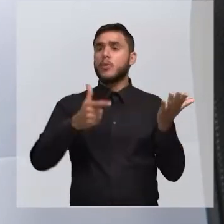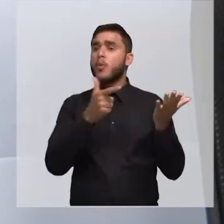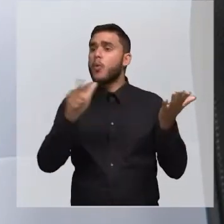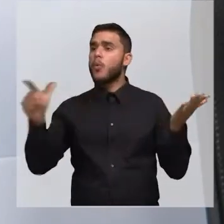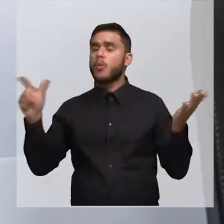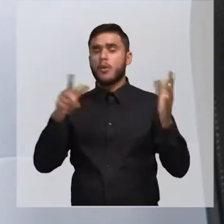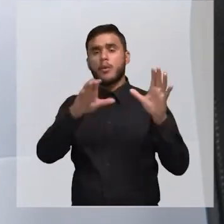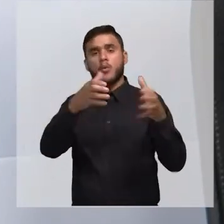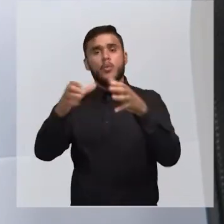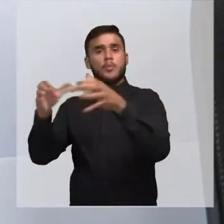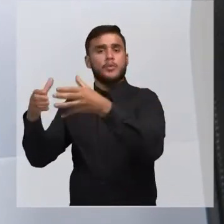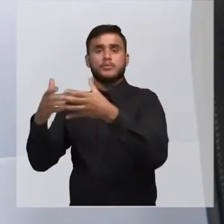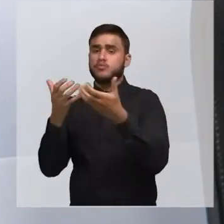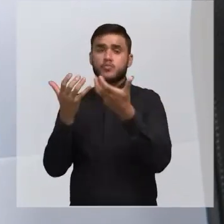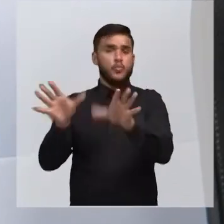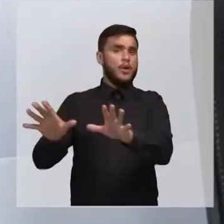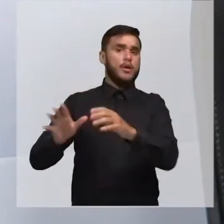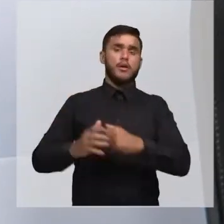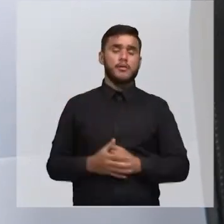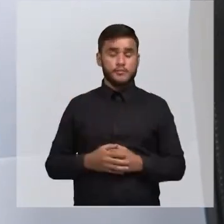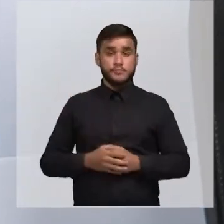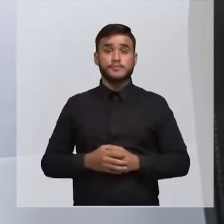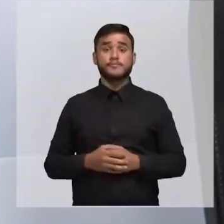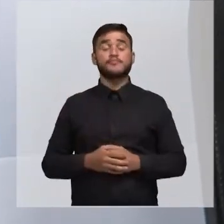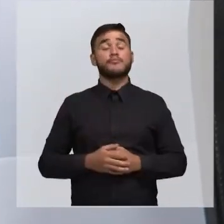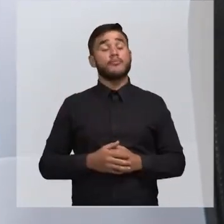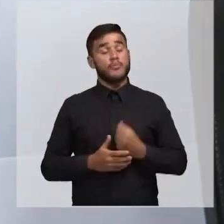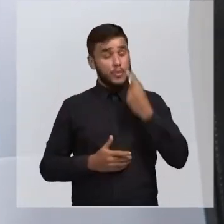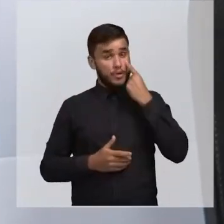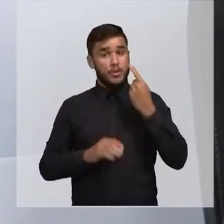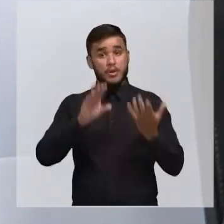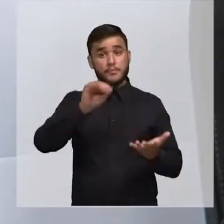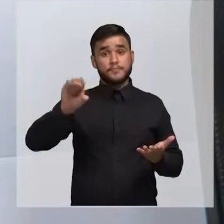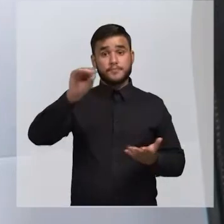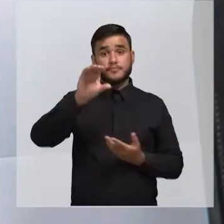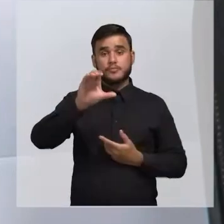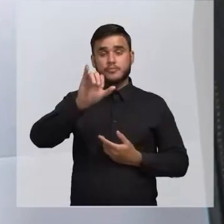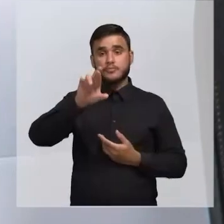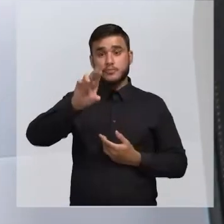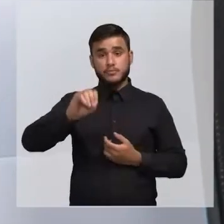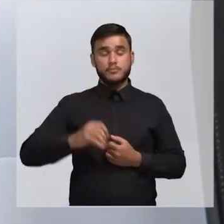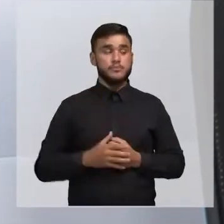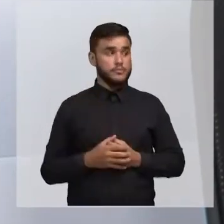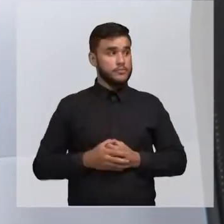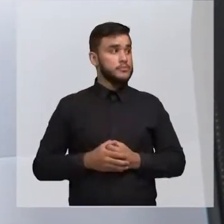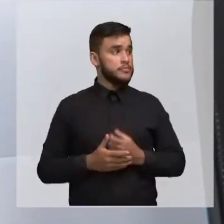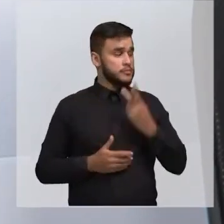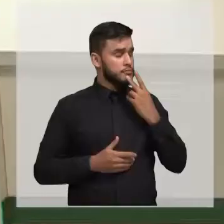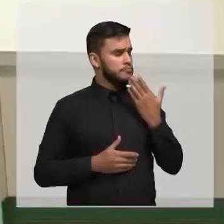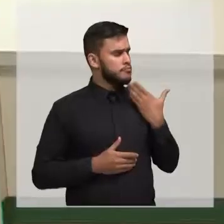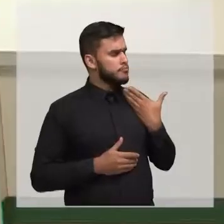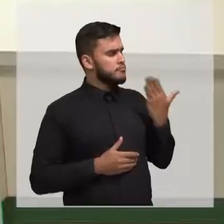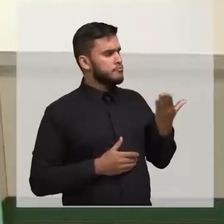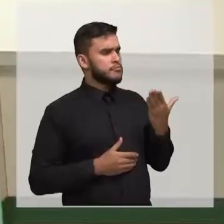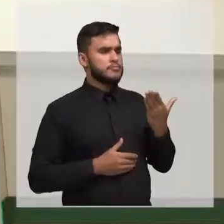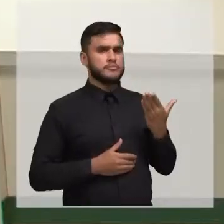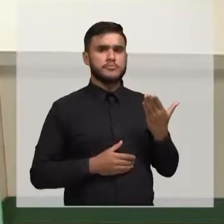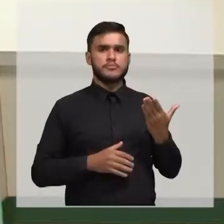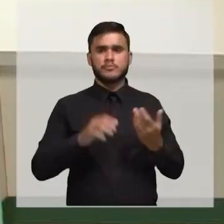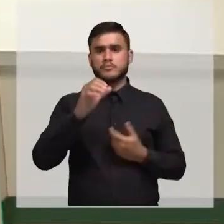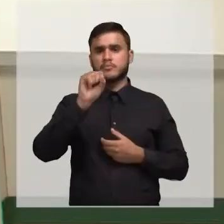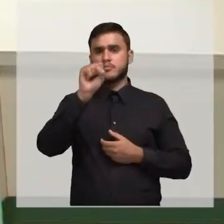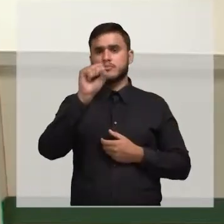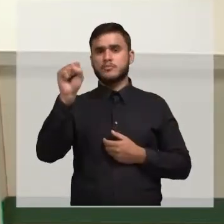outros partidos. Aí você tem um Ciro Gomes, que na minha avaliação... Mas só um instantinho, se o Bolsonaro tem 8 segundos, a Marina